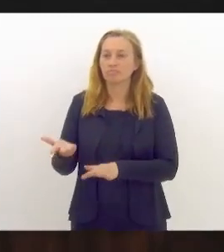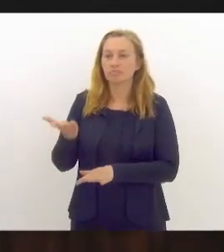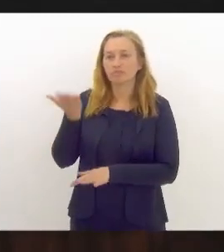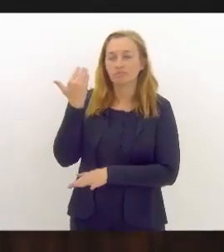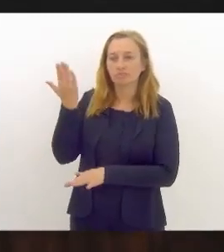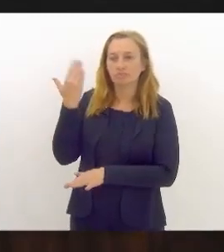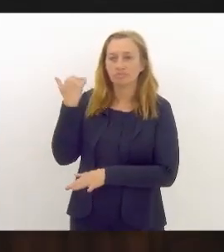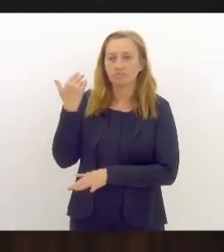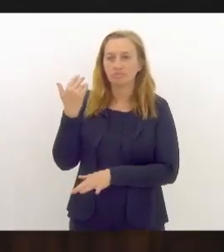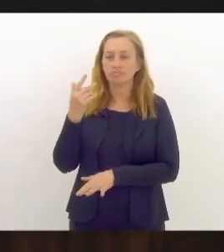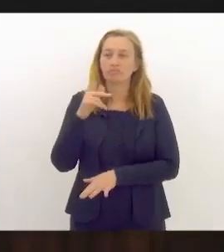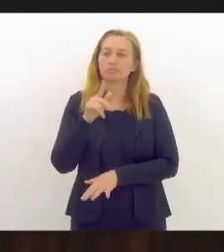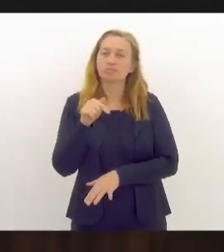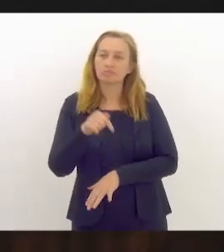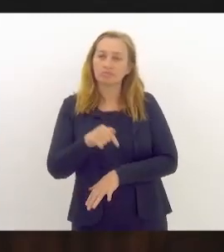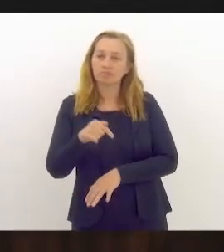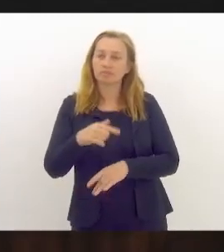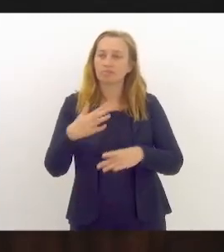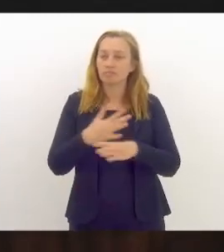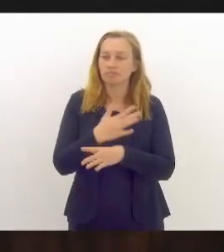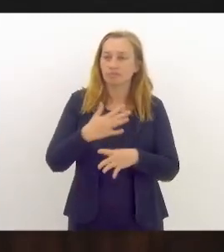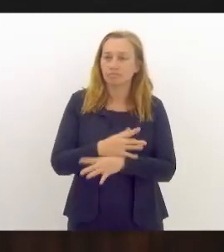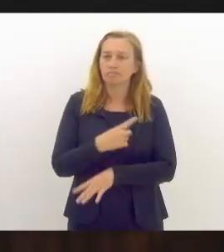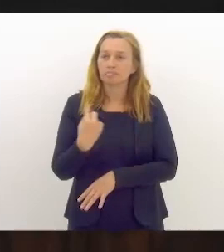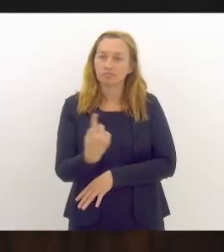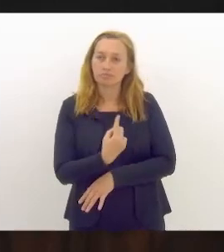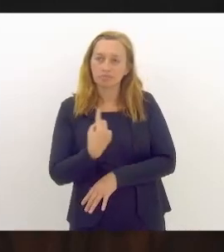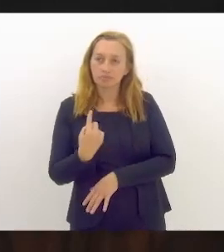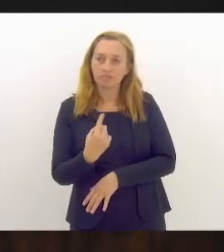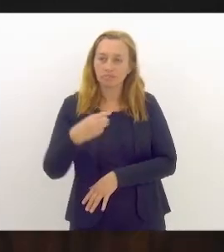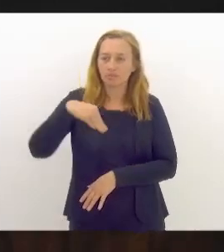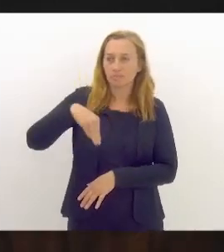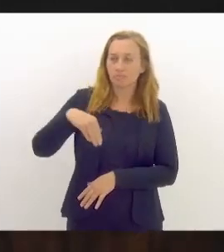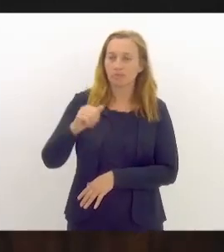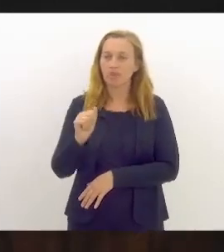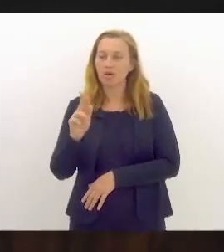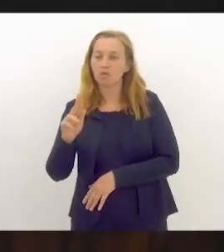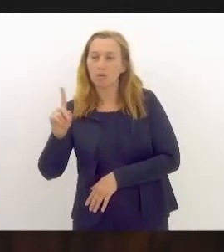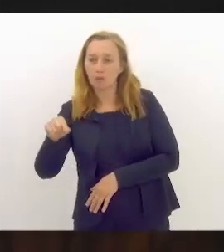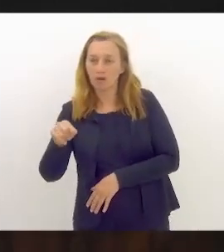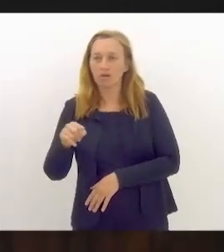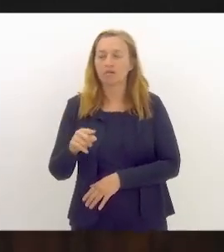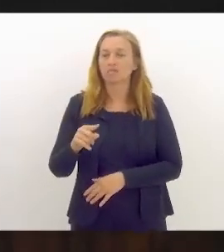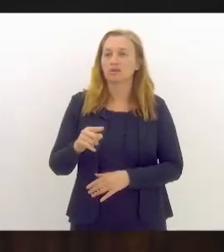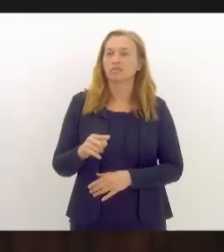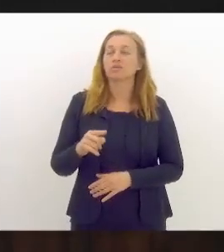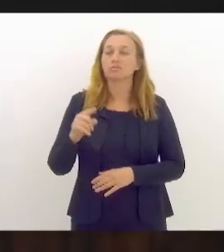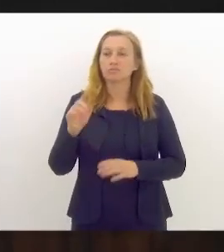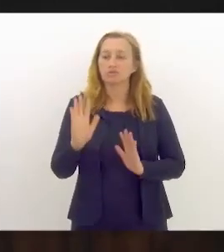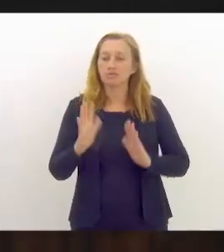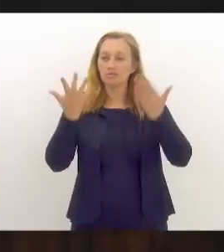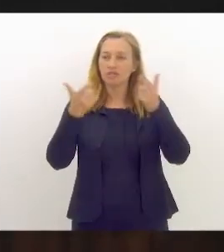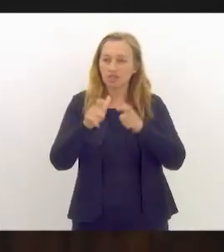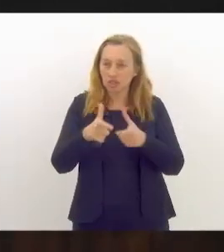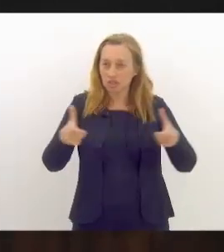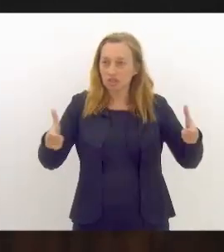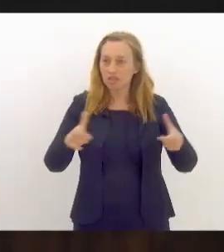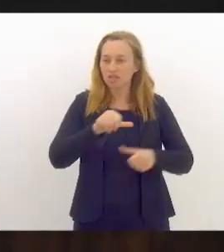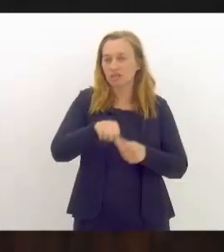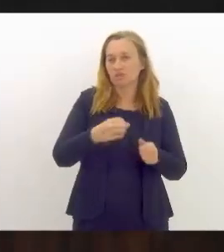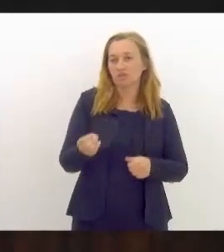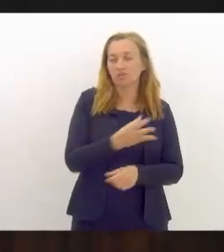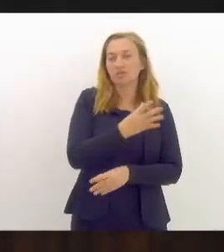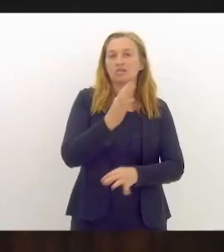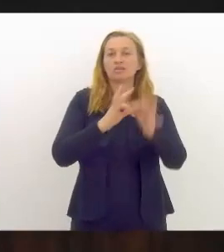Mauá aqui na nossa cidade considerado o maior e mais completo evento de inovação